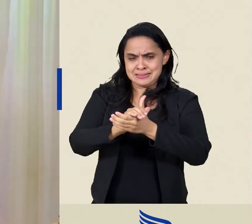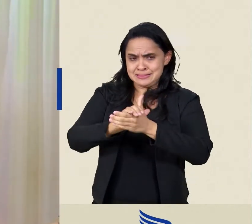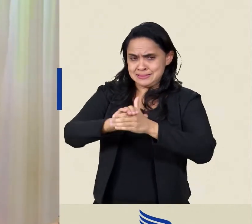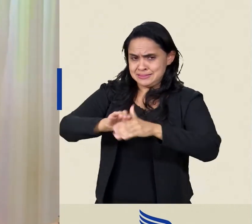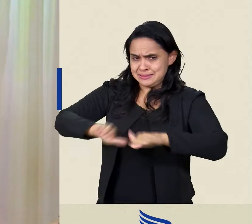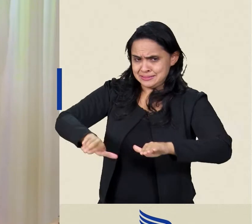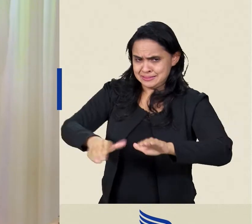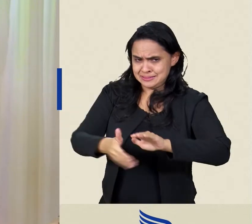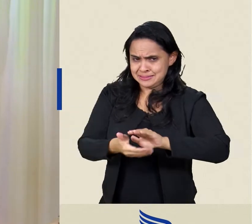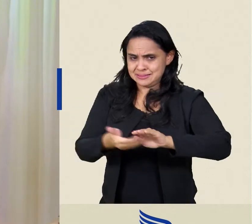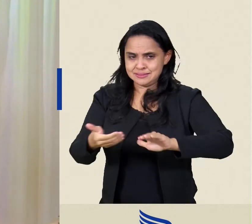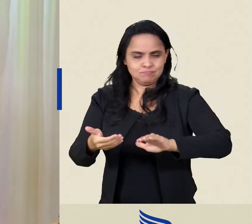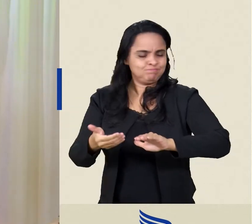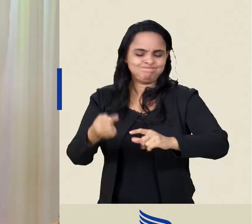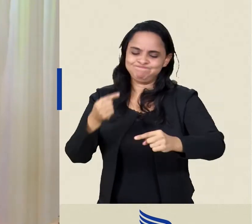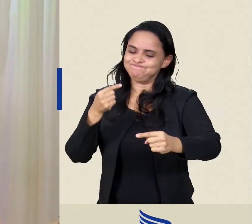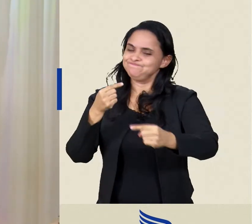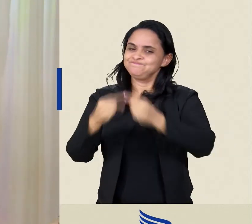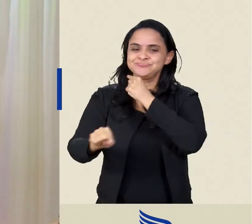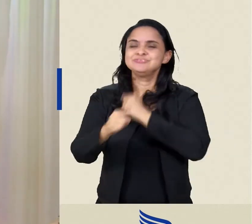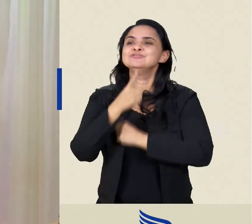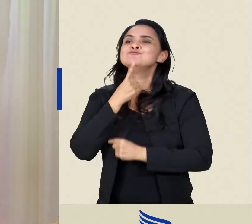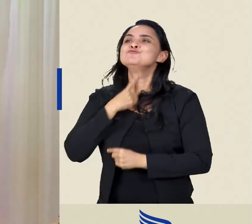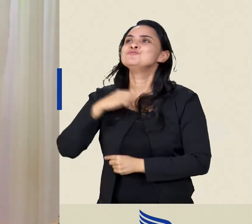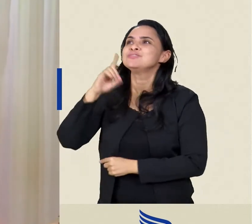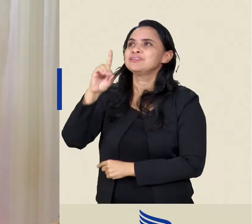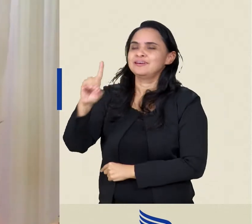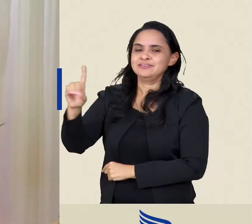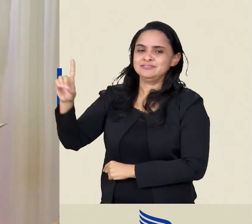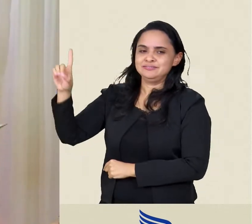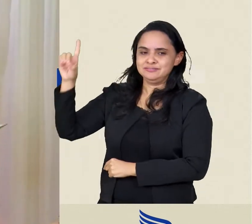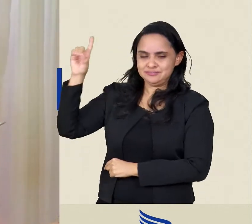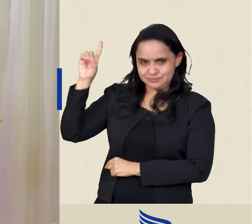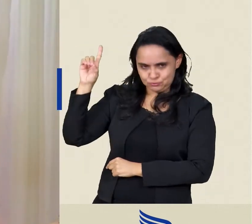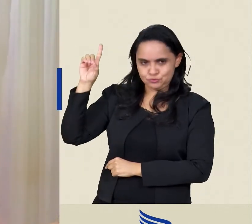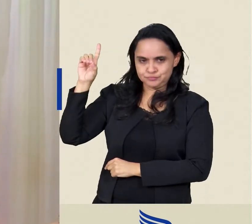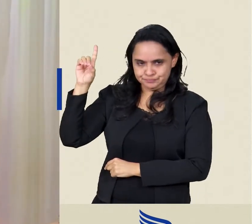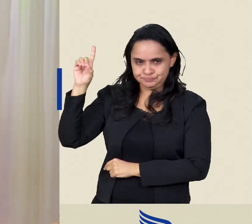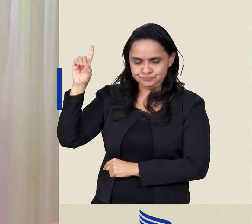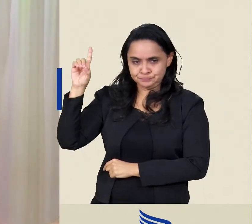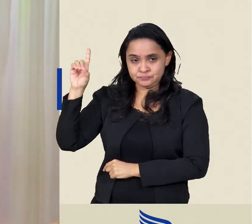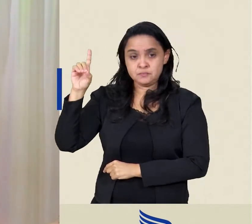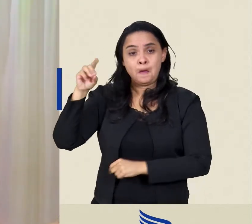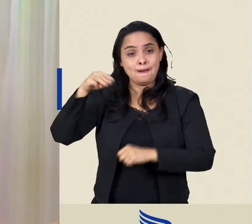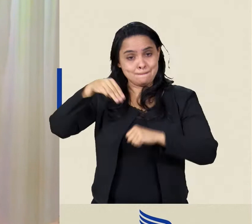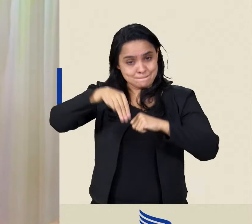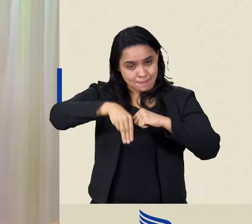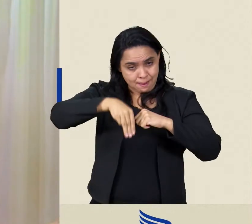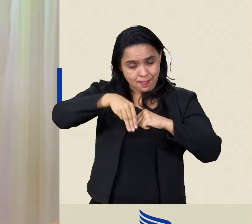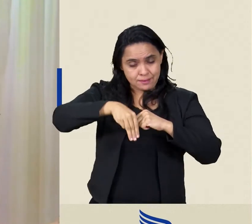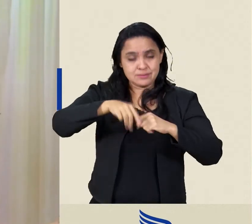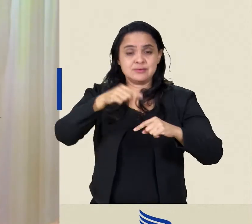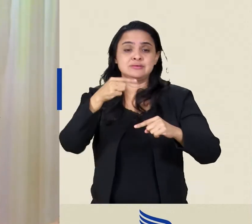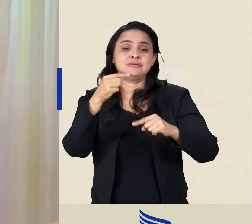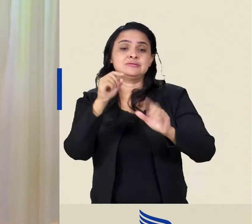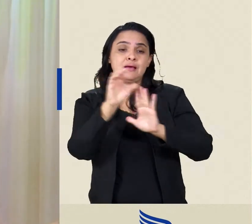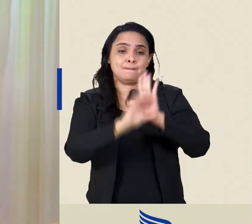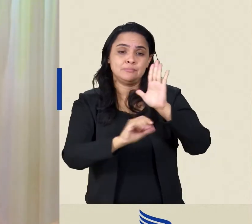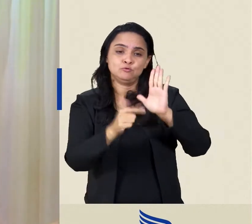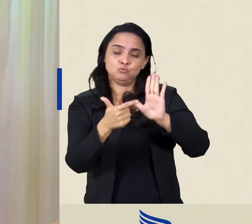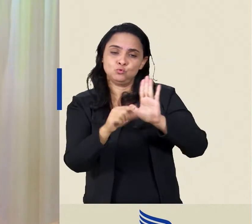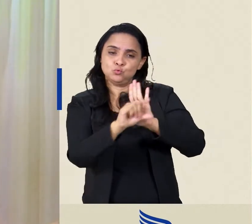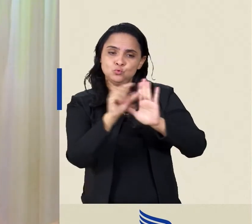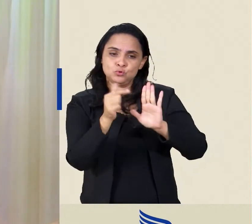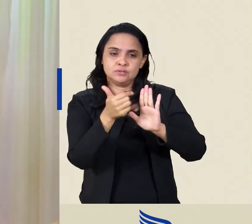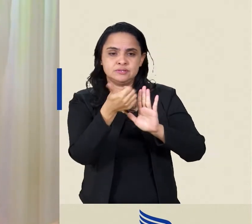com a vontade de Deus. Malaquias capítulo 2, 14 a 16. Cristãos devem